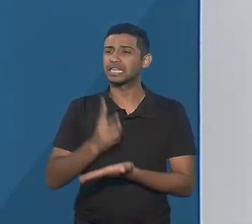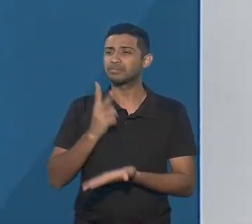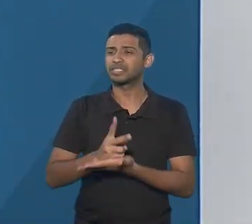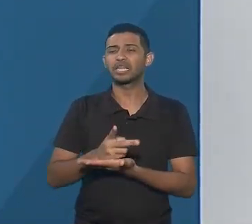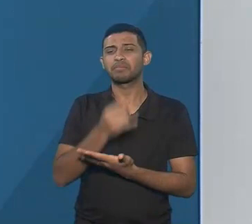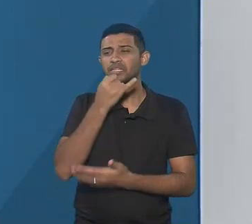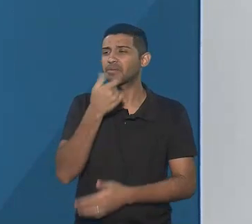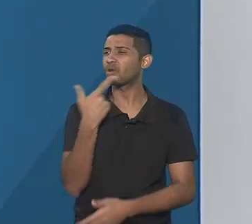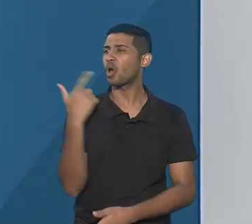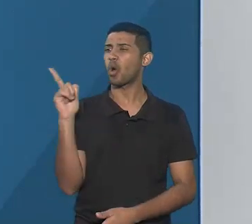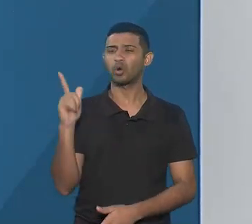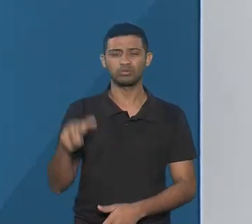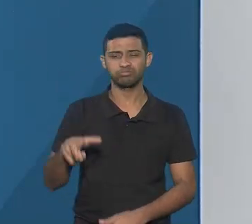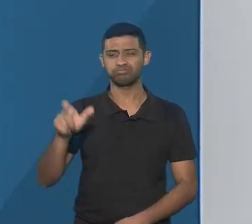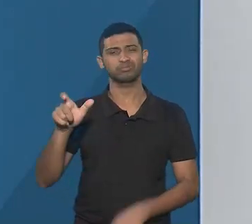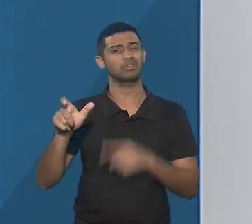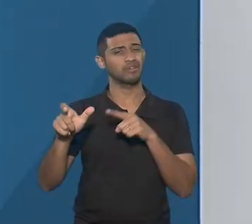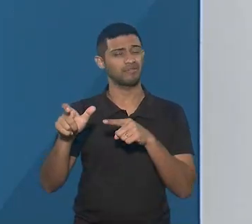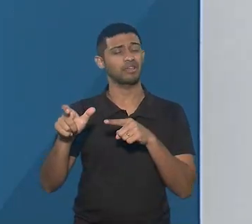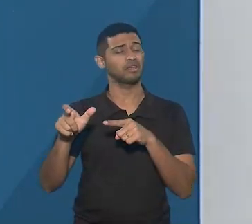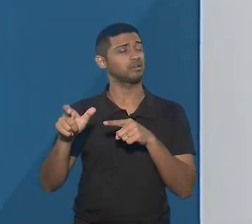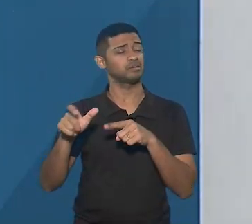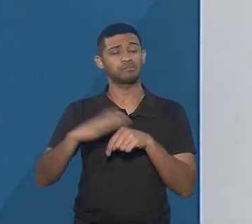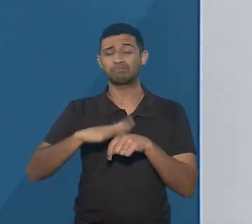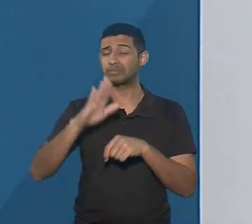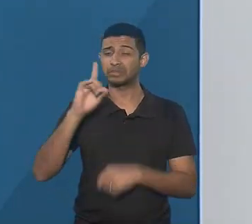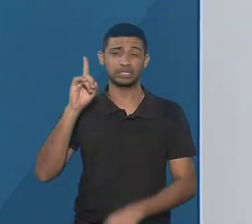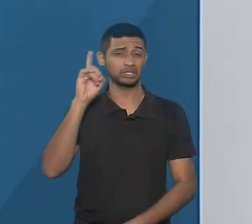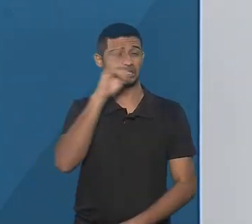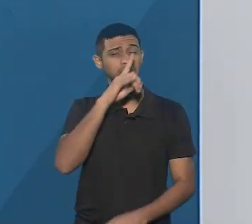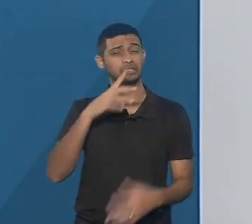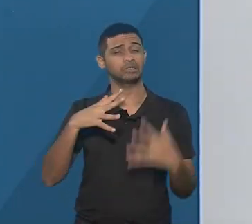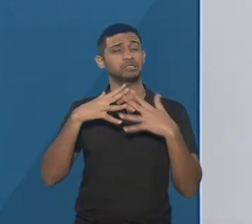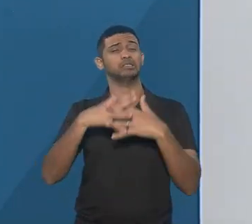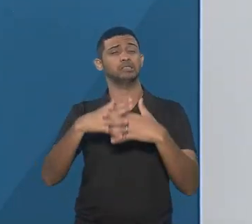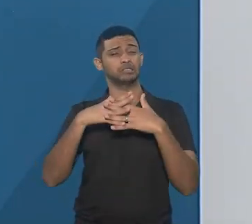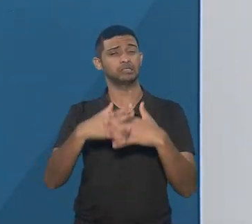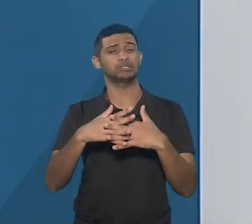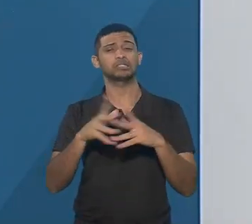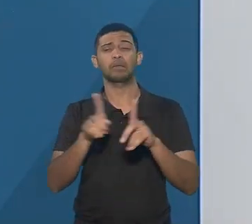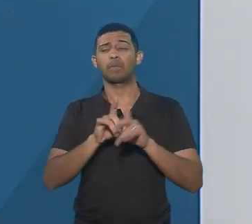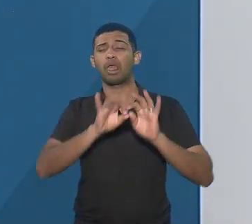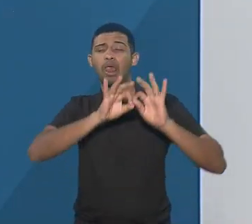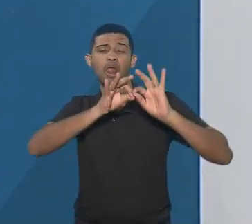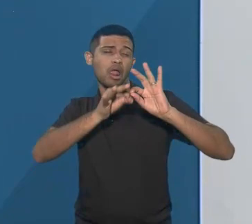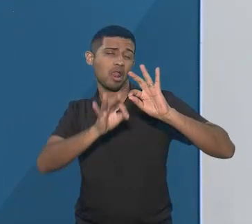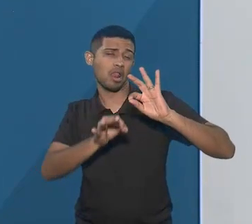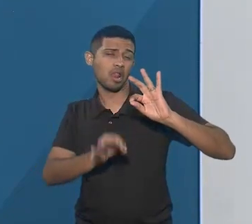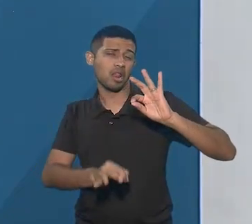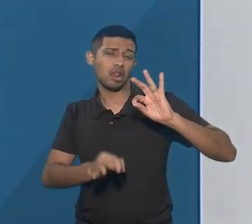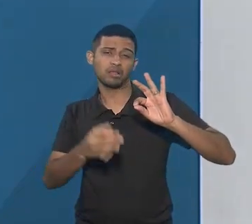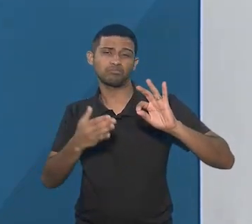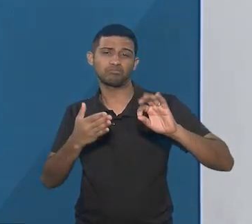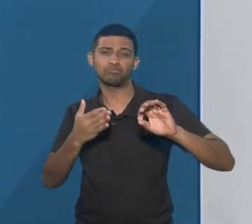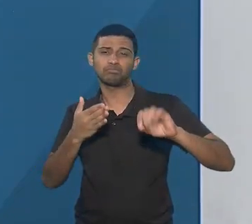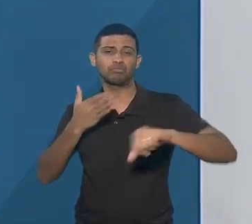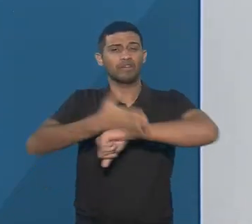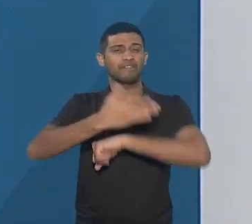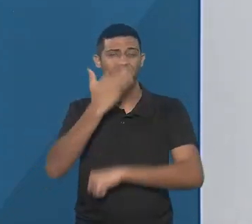temos intermediários, o processo fica mais custoso, e muito mais